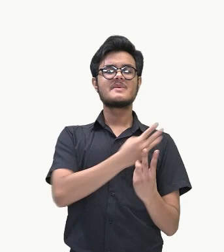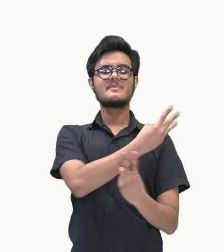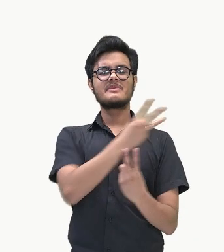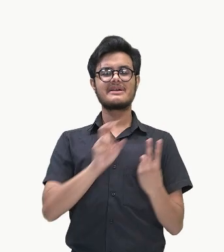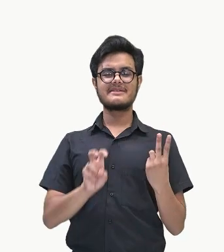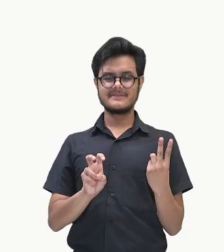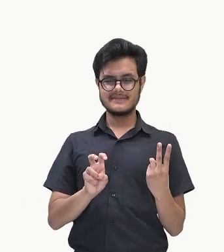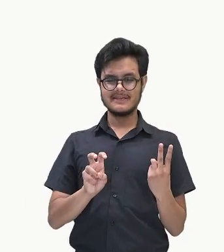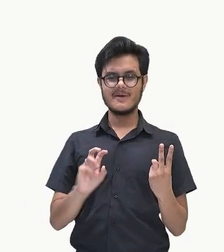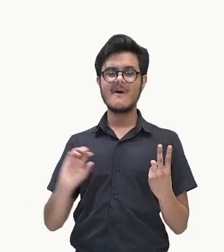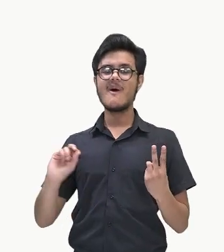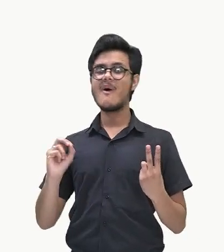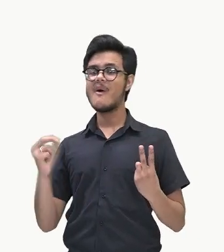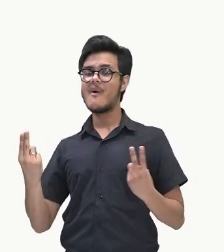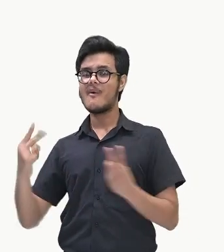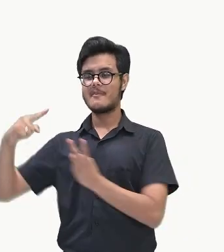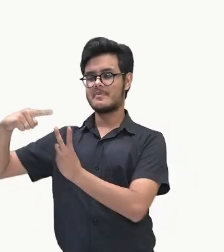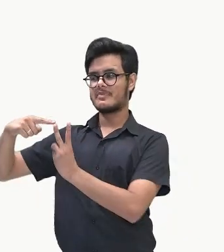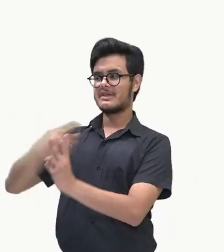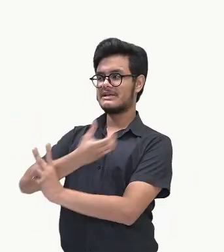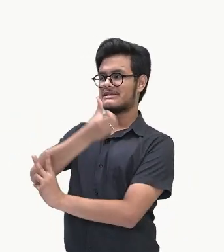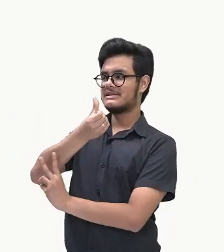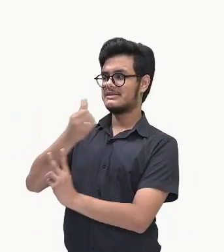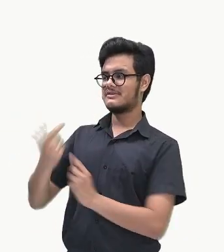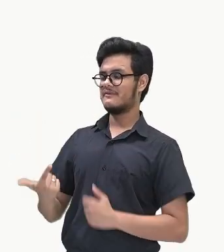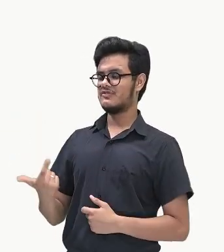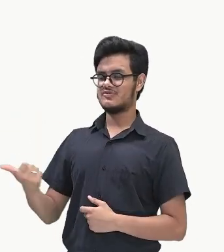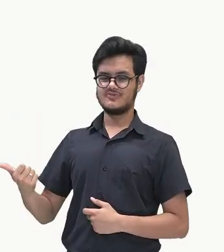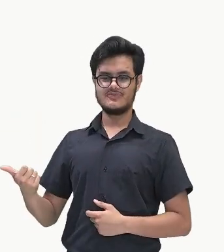ou raiz sexta de 21?